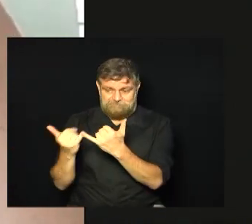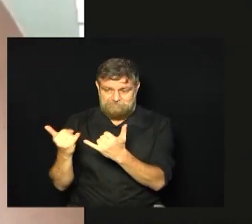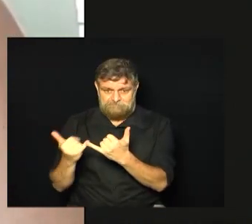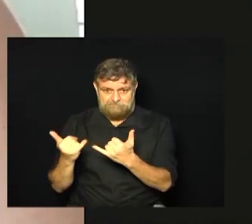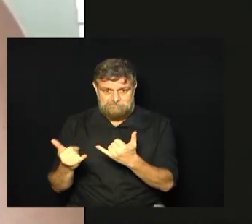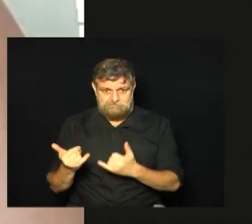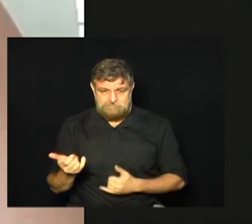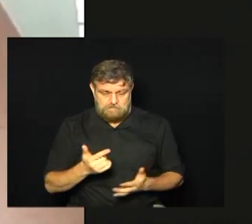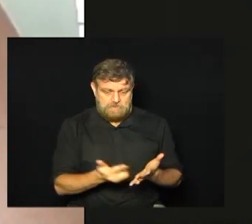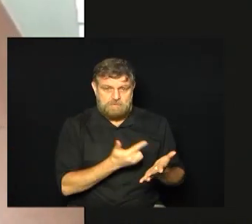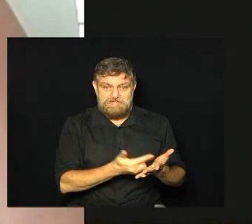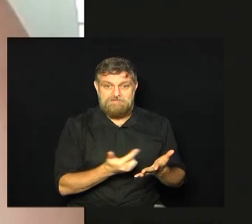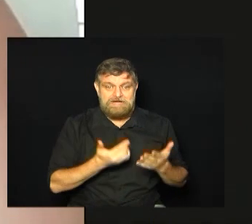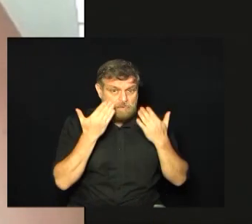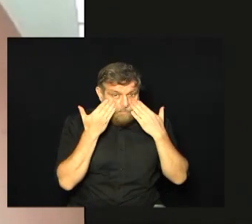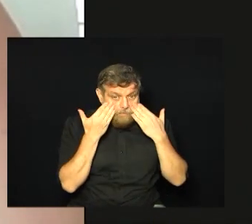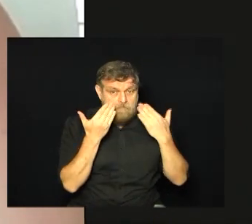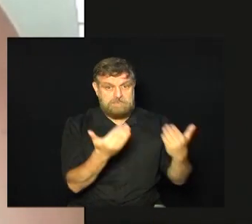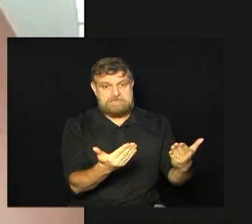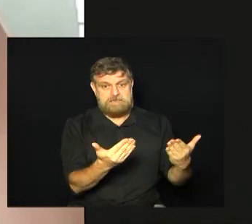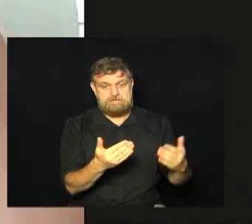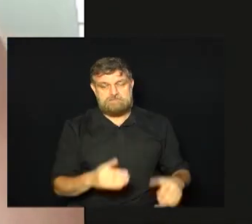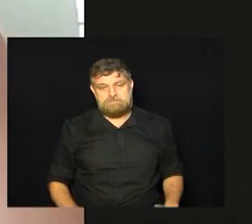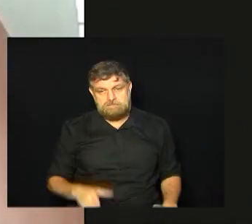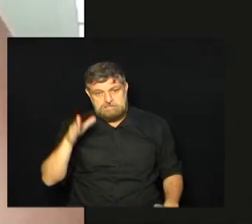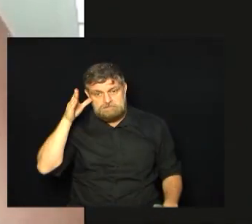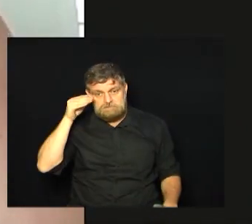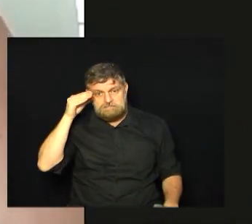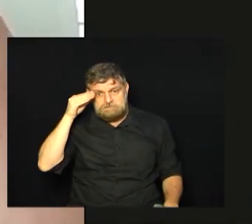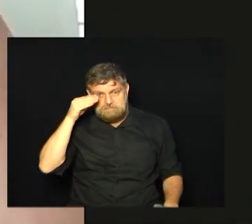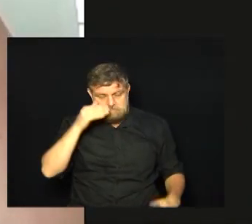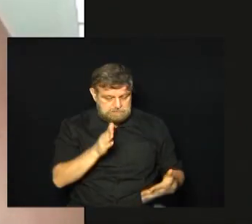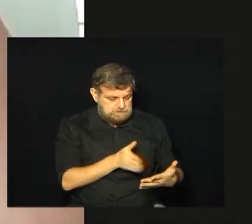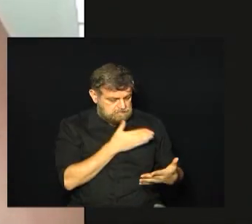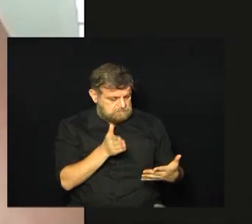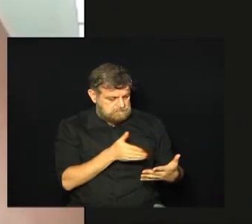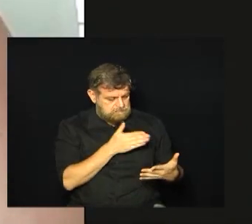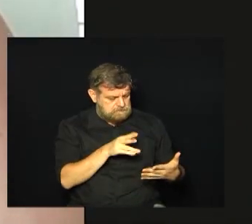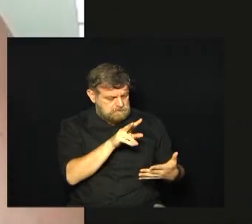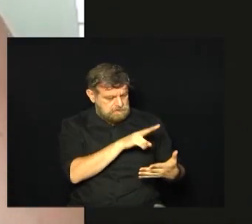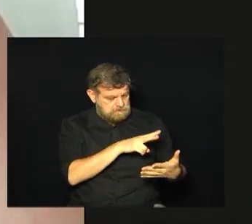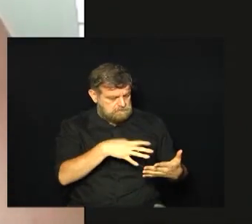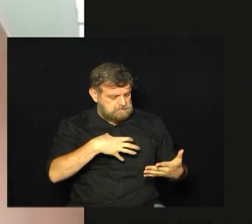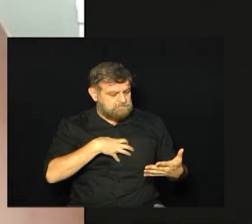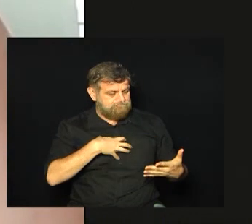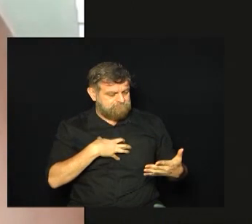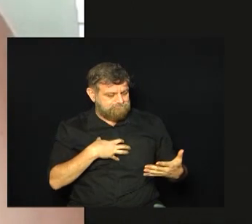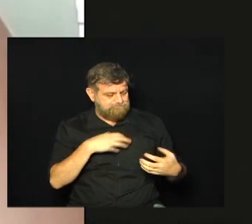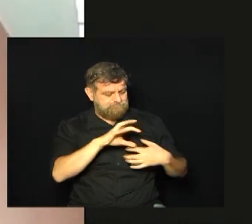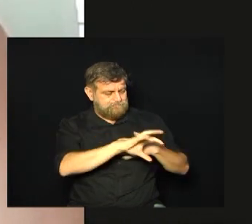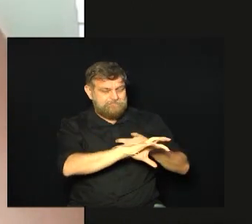quero mostrar no livro. E é curioso que as pessoas leem e se sentem representadas. E,